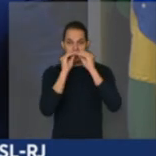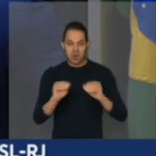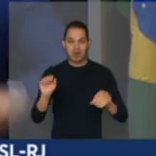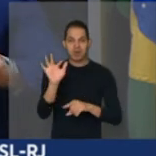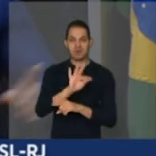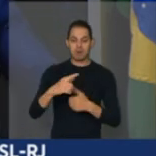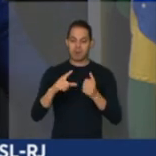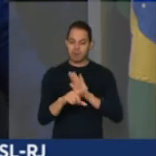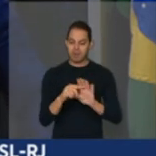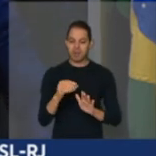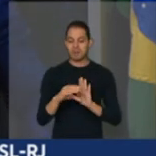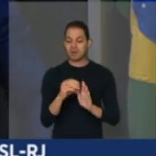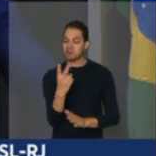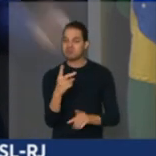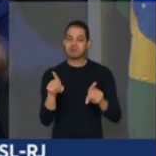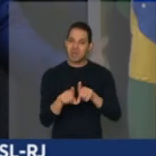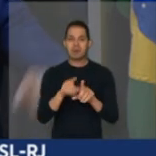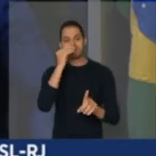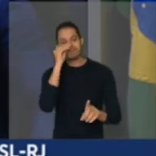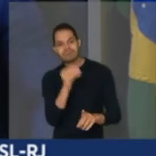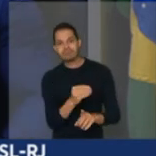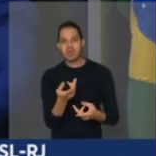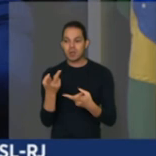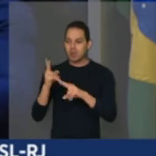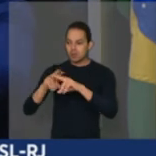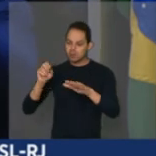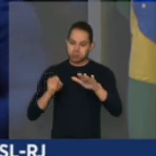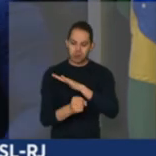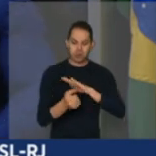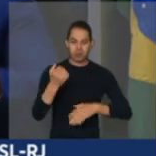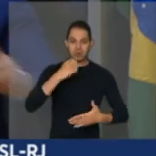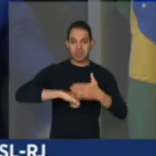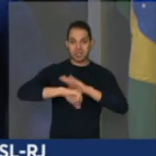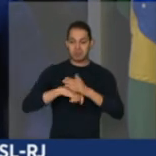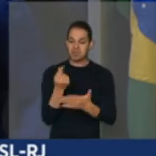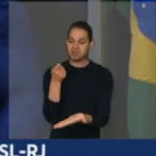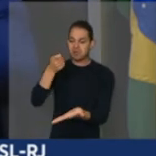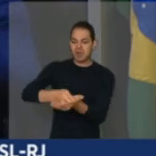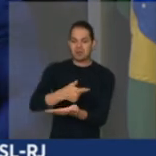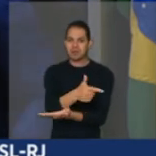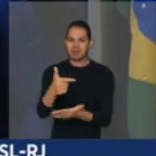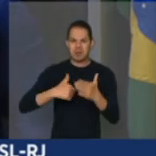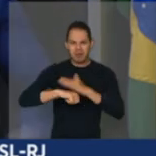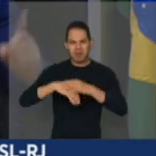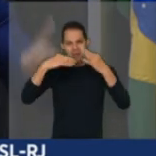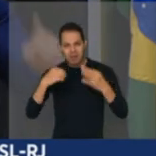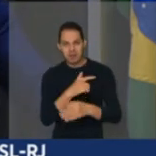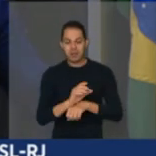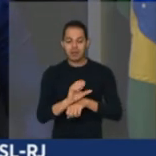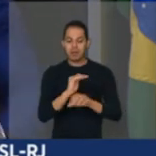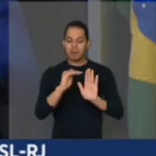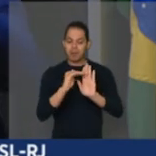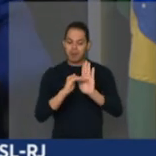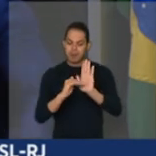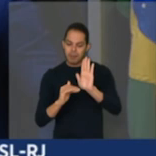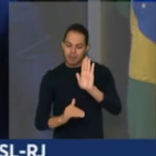do PagSeguro foi de respeitada imputaram a ele um crime inafiançável que não existe a nossa Constituição tem um rol